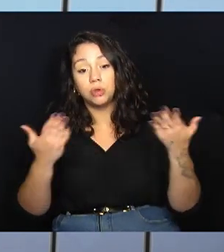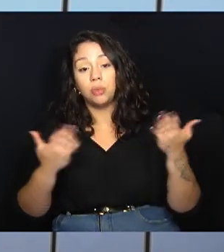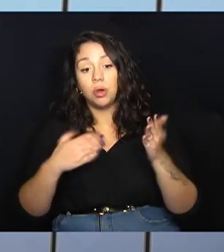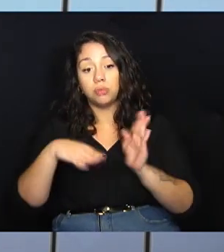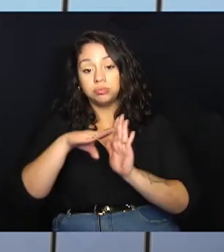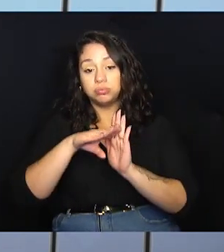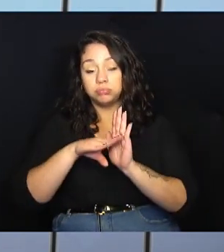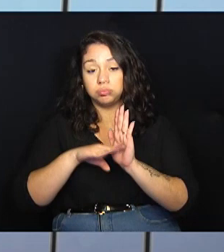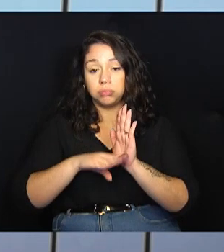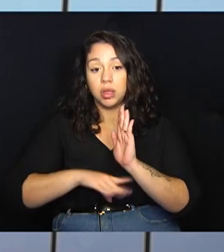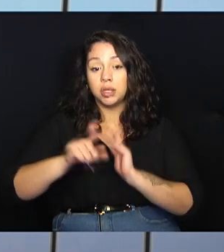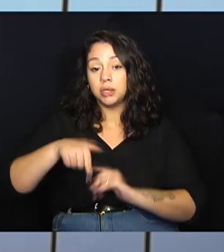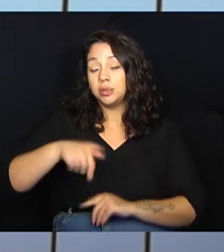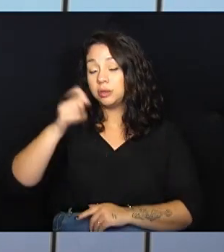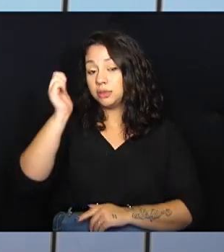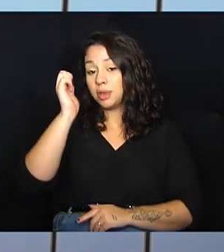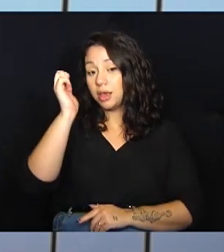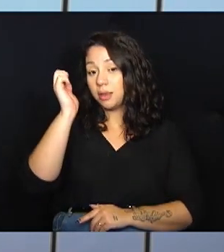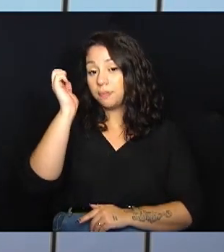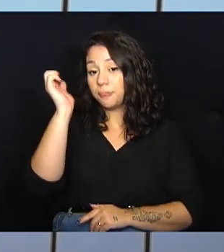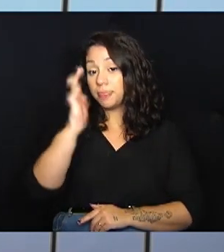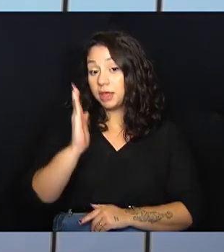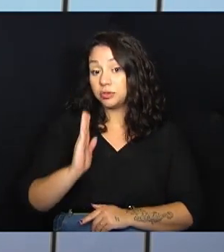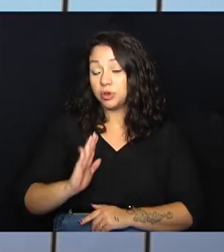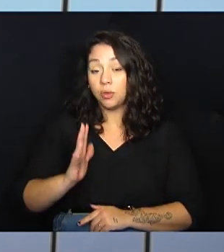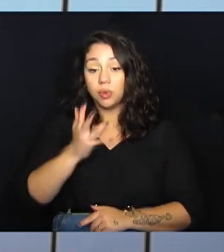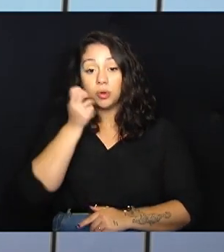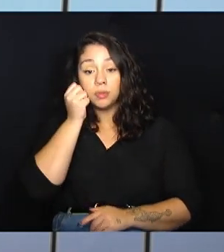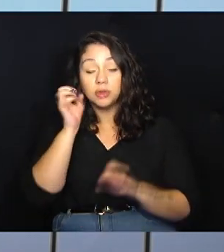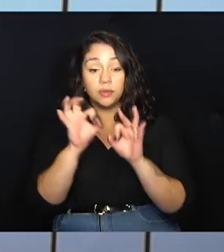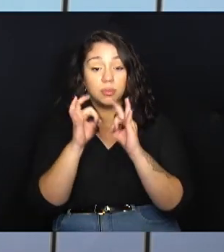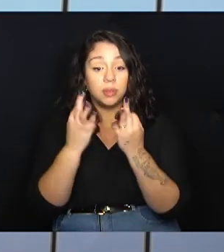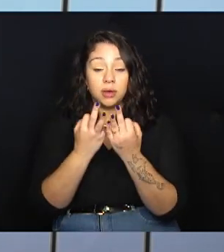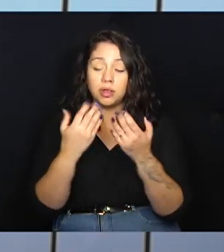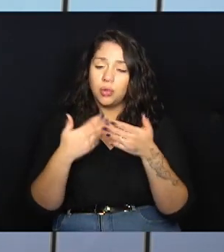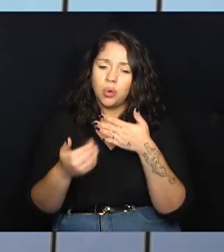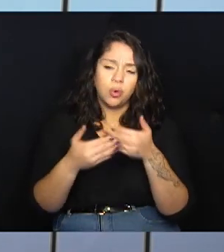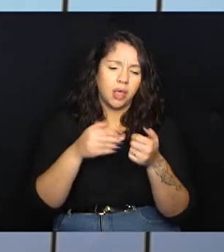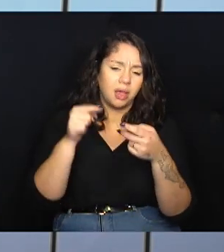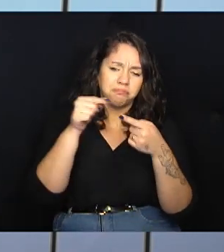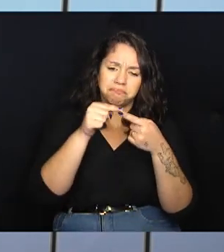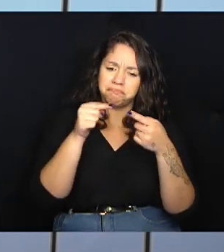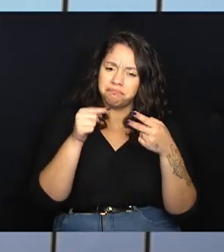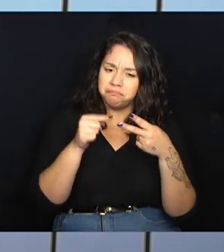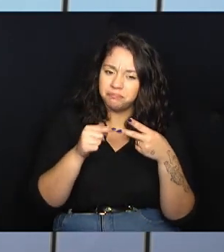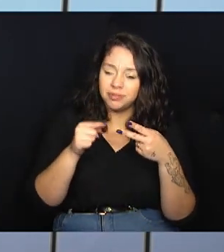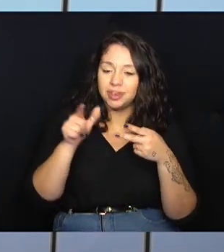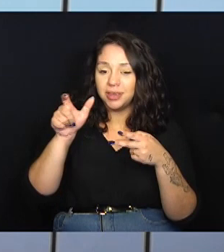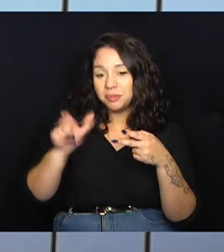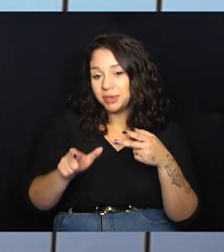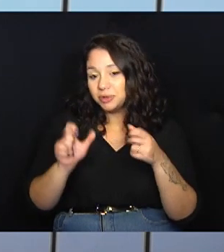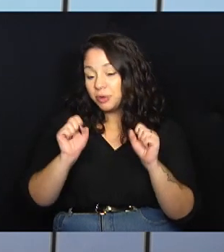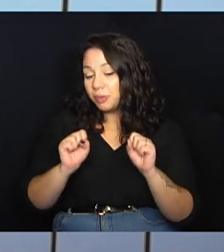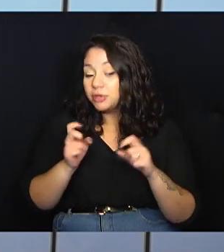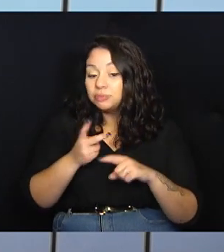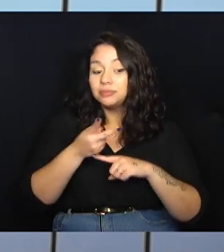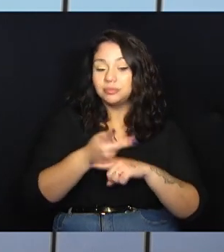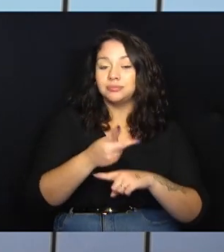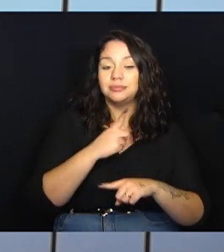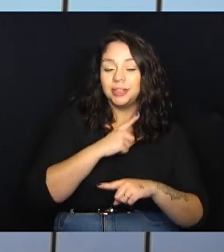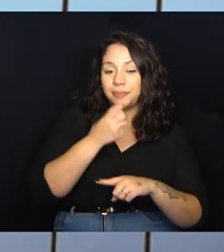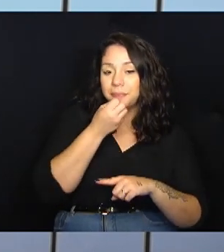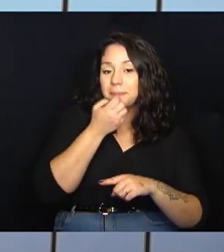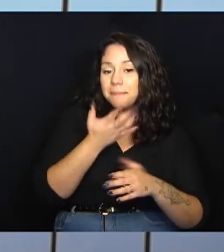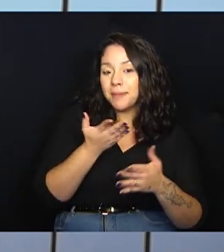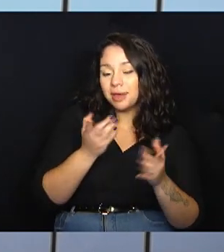nacionais para o acolhimento familiar. Em qualquer dos dois serviços que a pessoa buscar, será bem atendida e